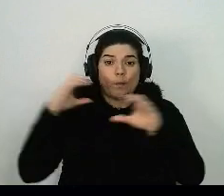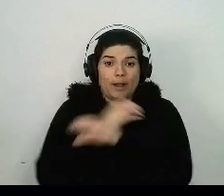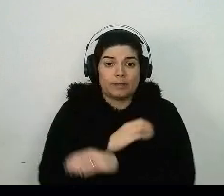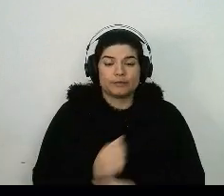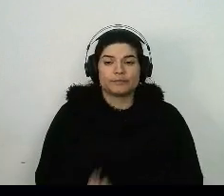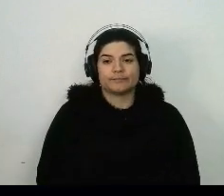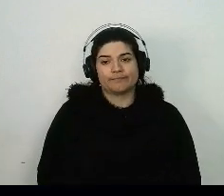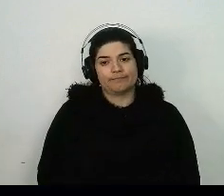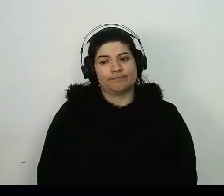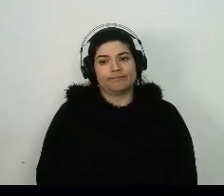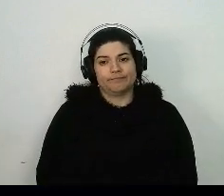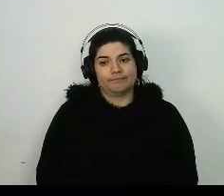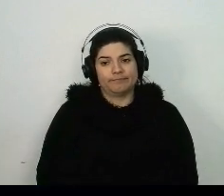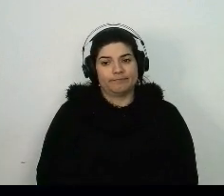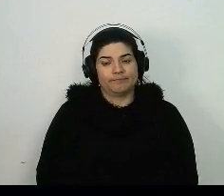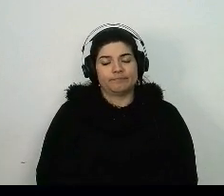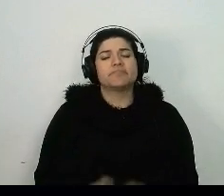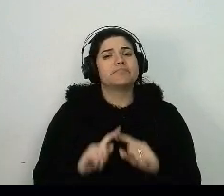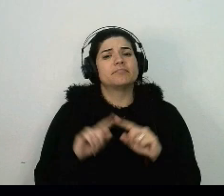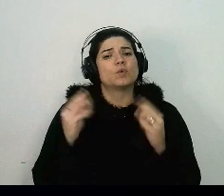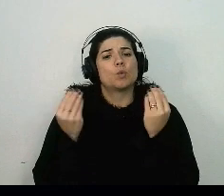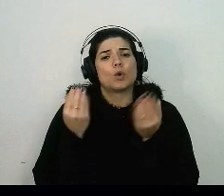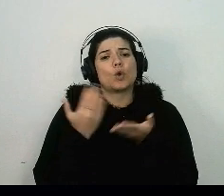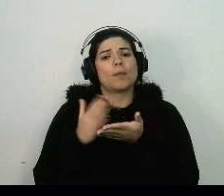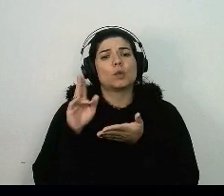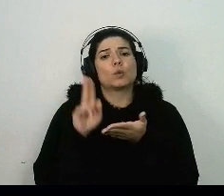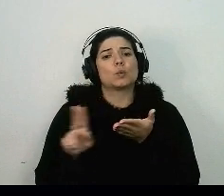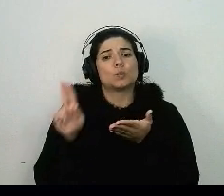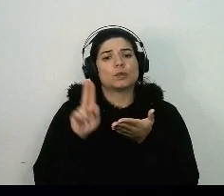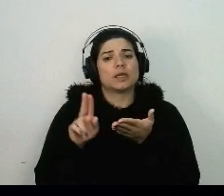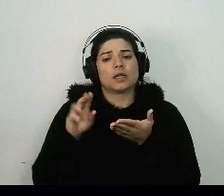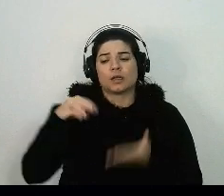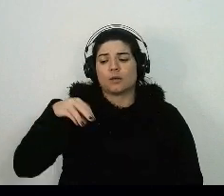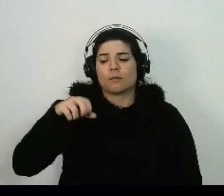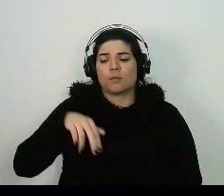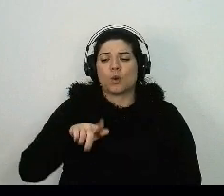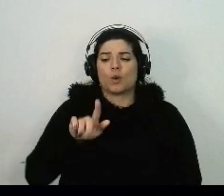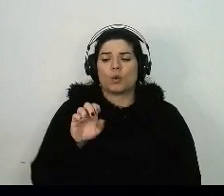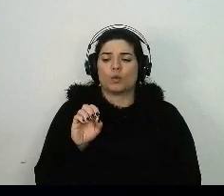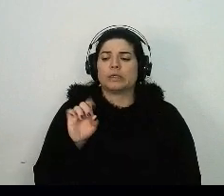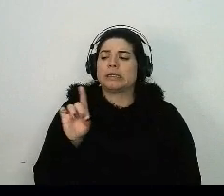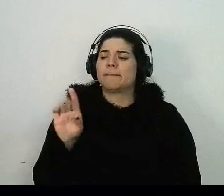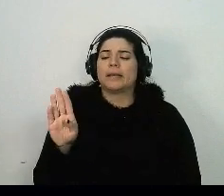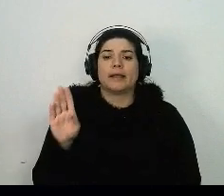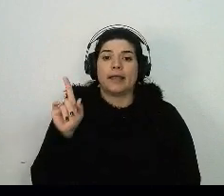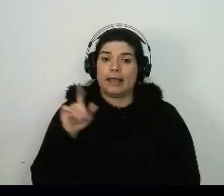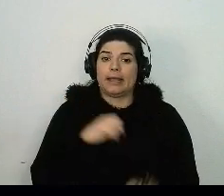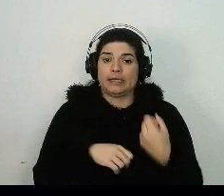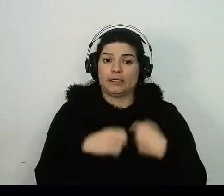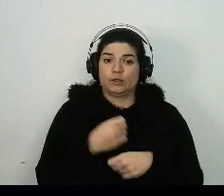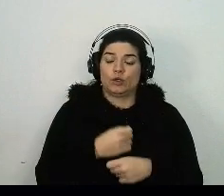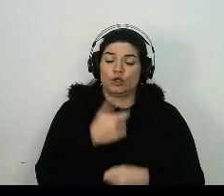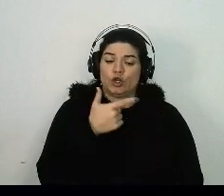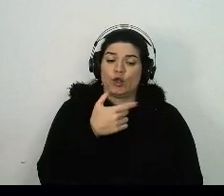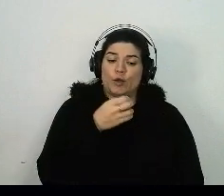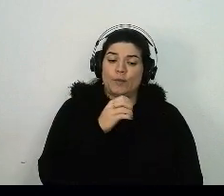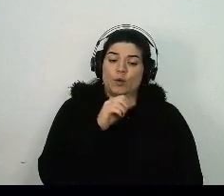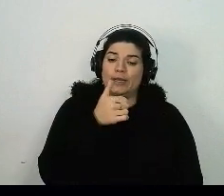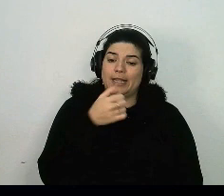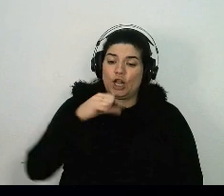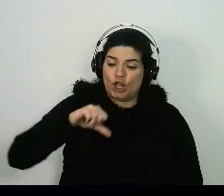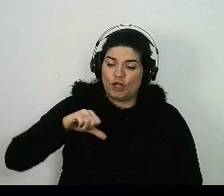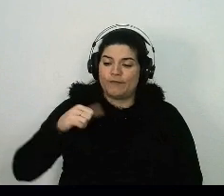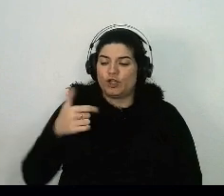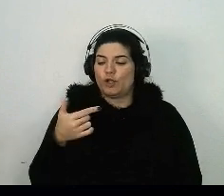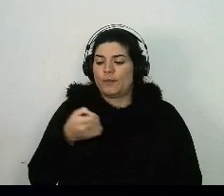Dito isso, como que começou o uso do MongoDB lá na Neon? Né? Então, entre 2019 e 2020, nós começamos a fazer o uso de um